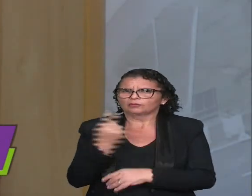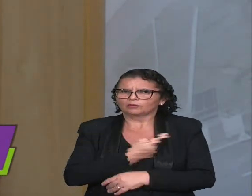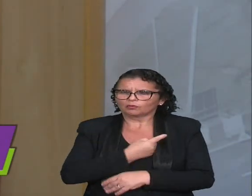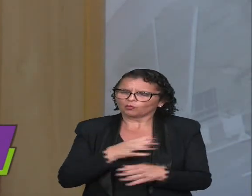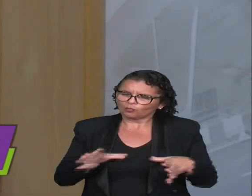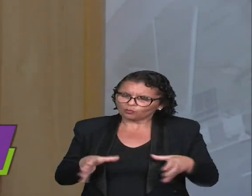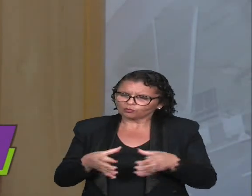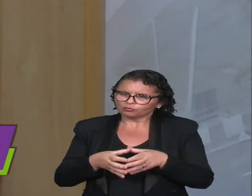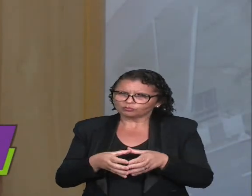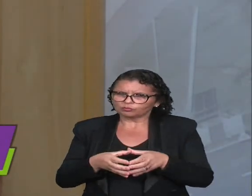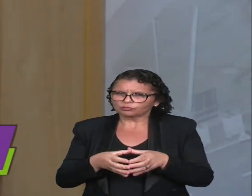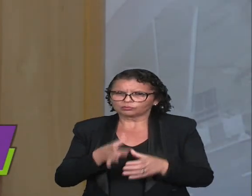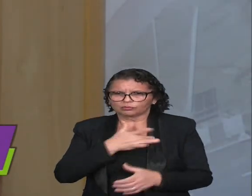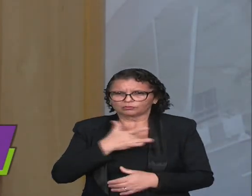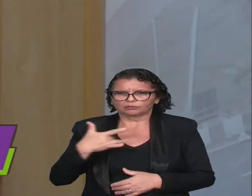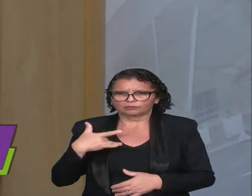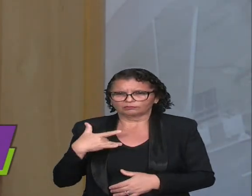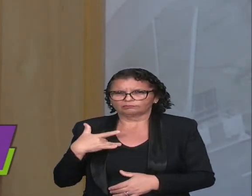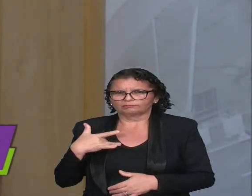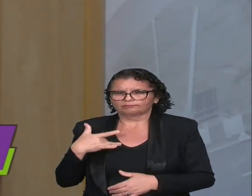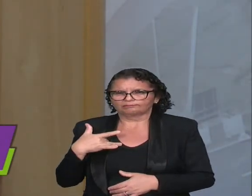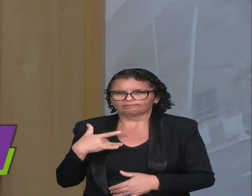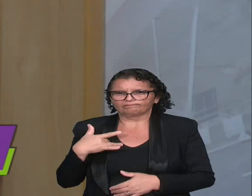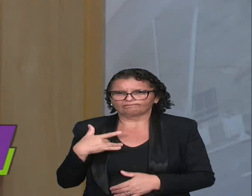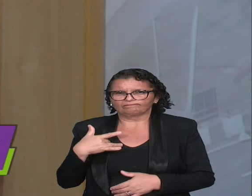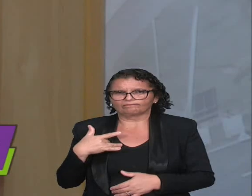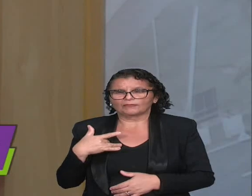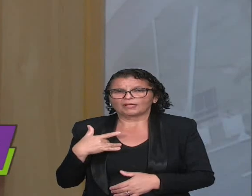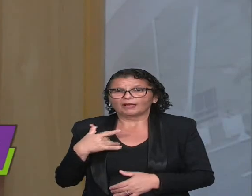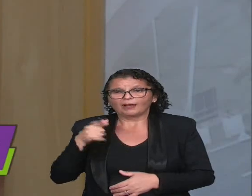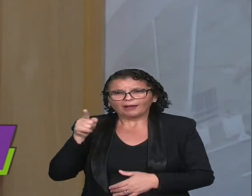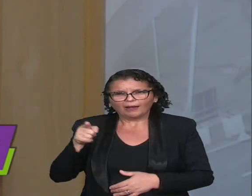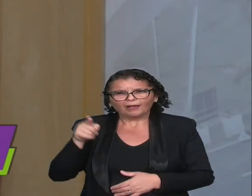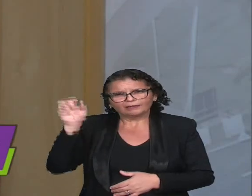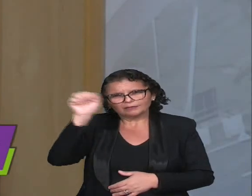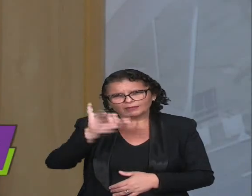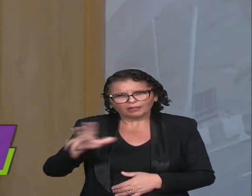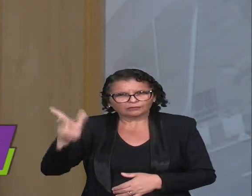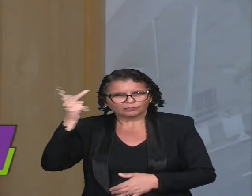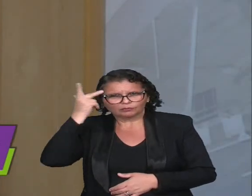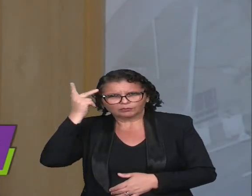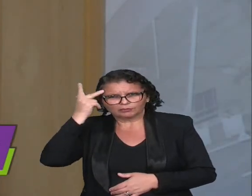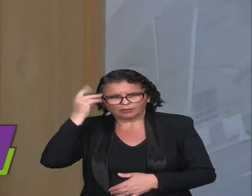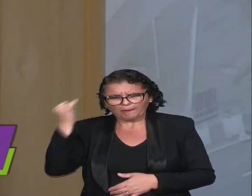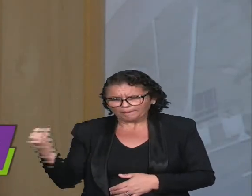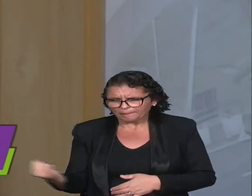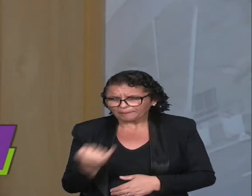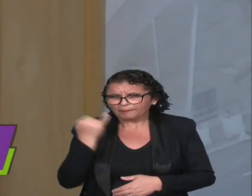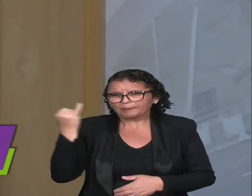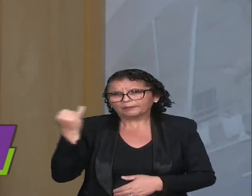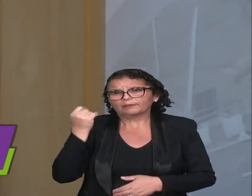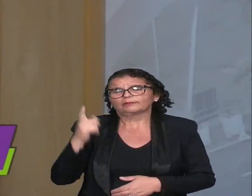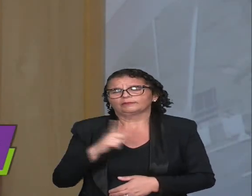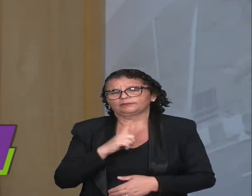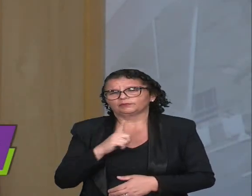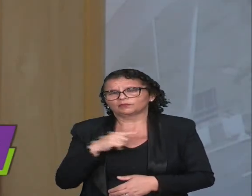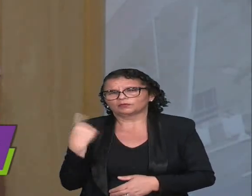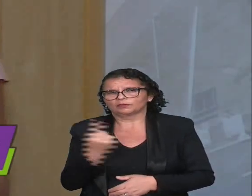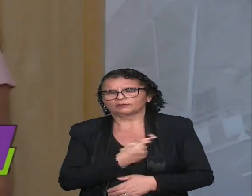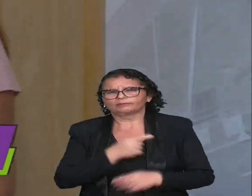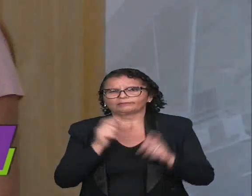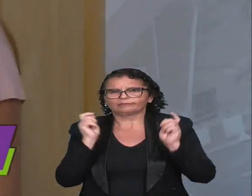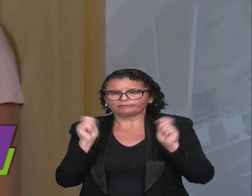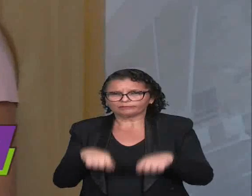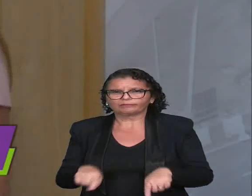comissão de saúde com a comissão de saúde lá do Estado de São Paulo porque é muito importante que a gente